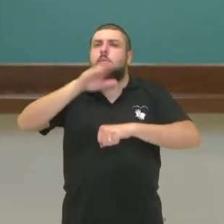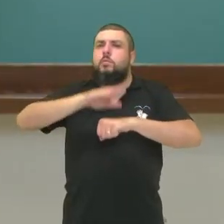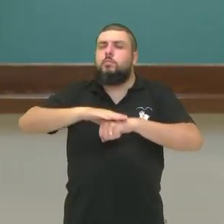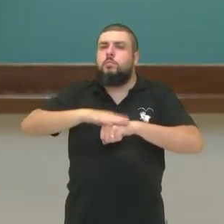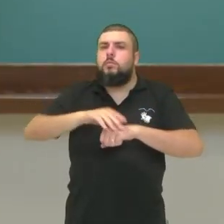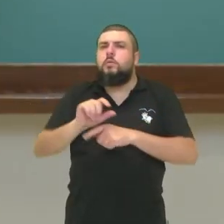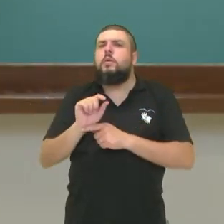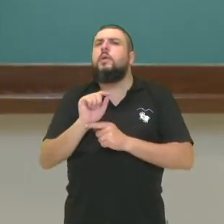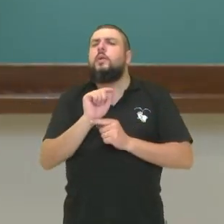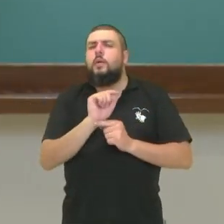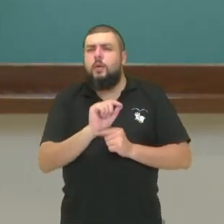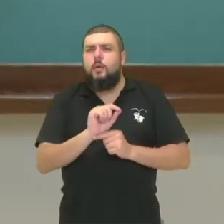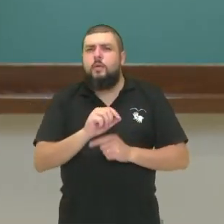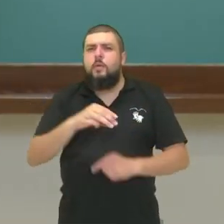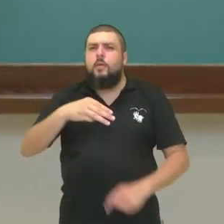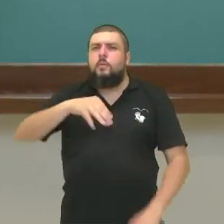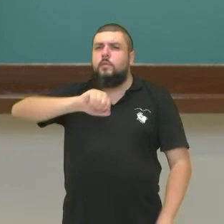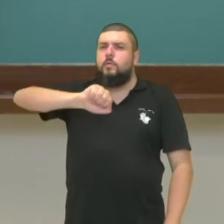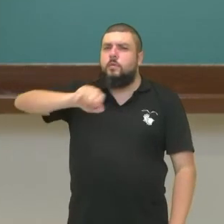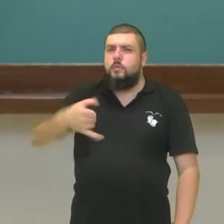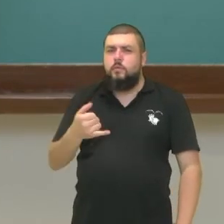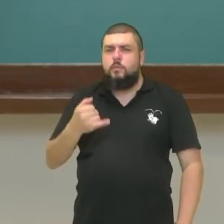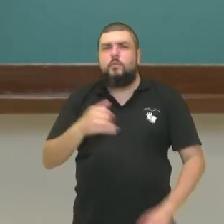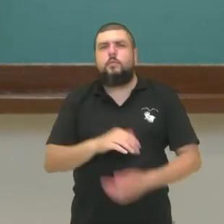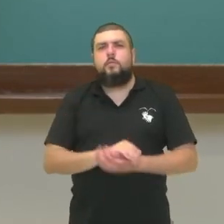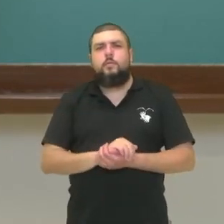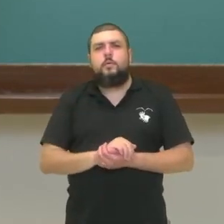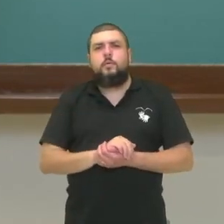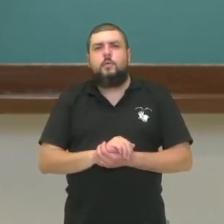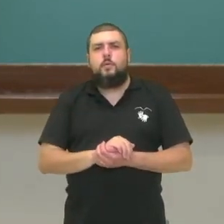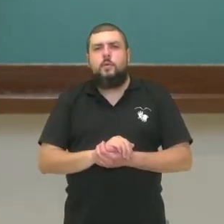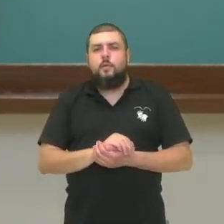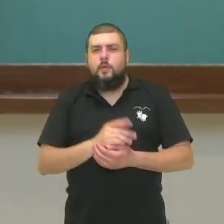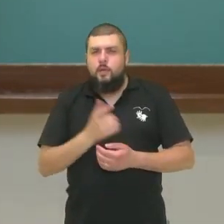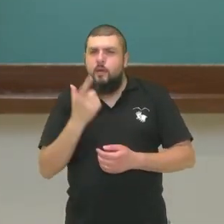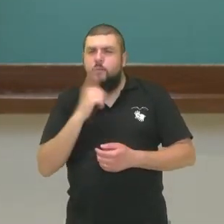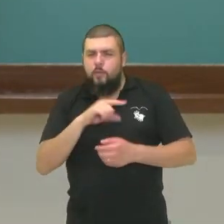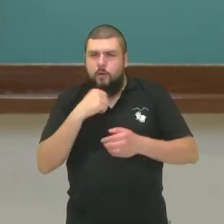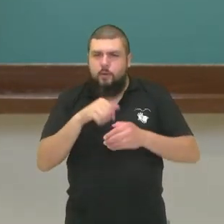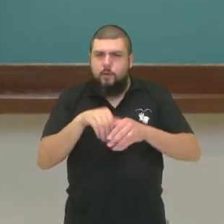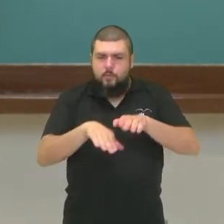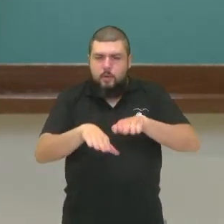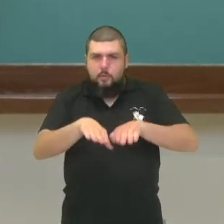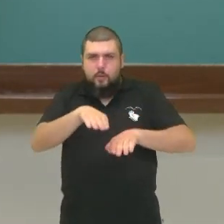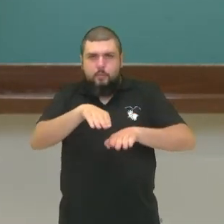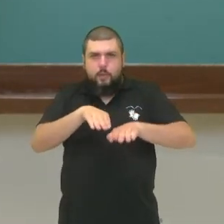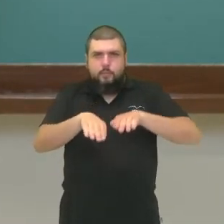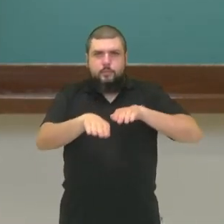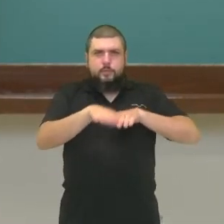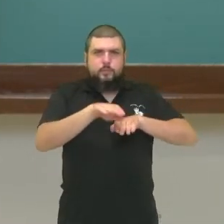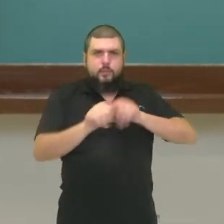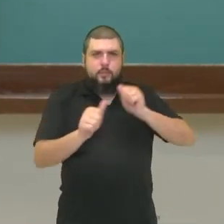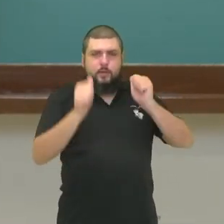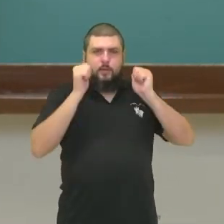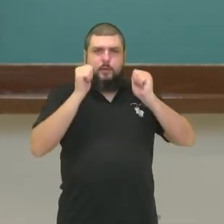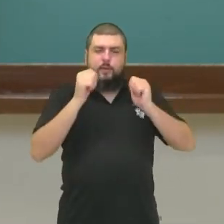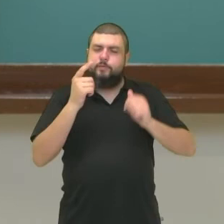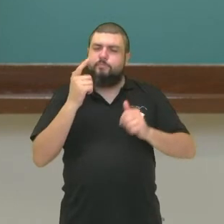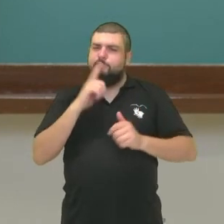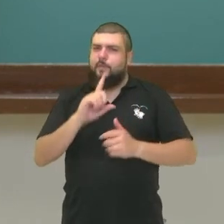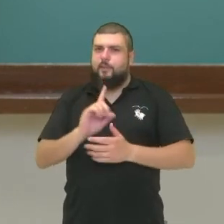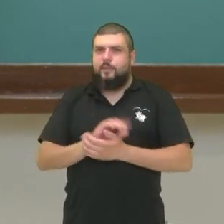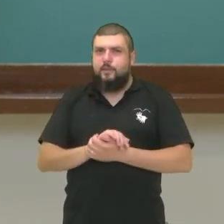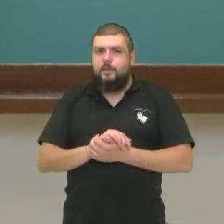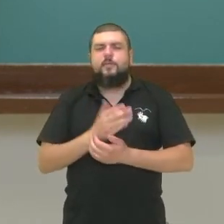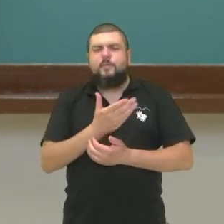Michael Jackson. Esse eu sei que vocês sabem, né? E aí, você sabe fazer aquele passinho de andar para trás? Eu nunca consegui fazer, tá? Acredito que